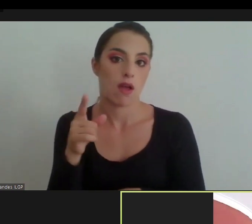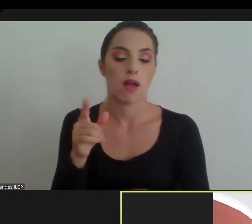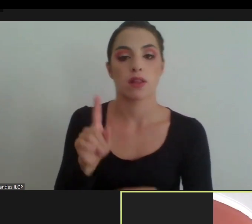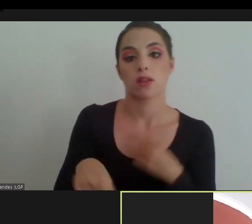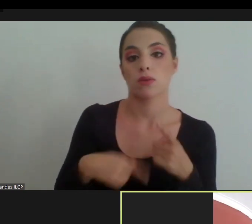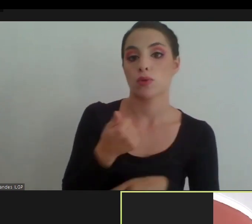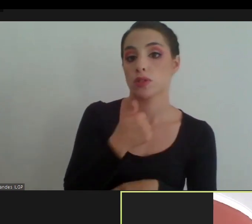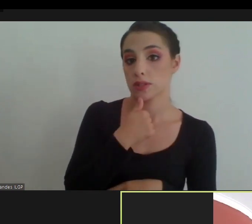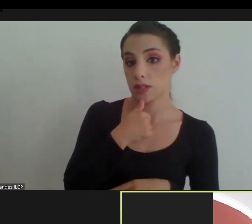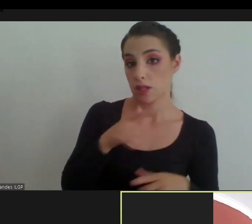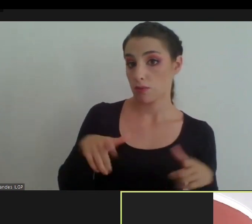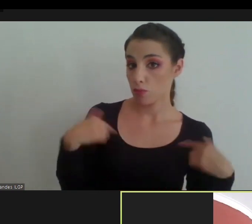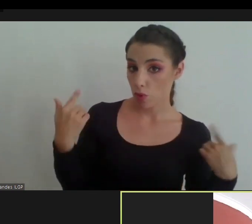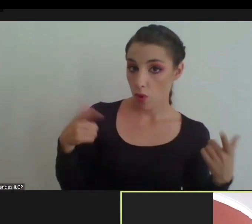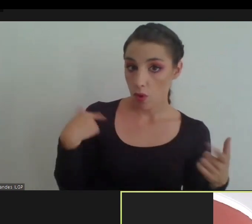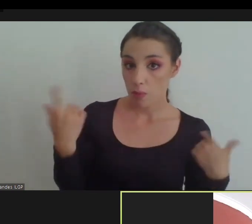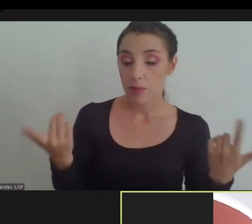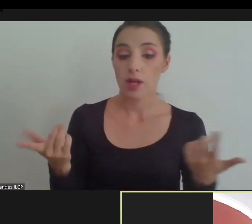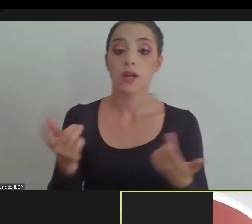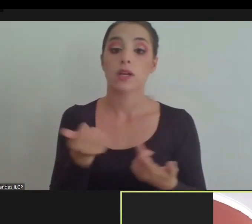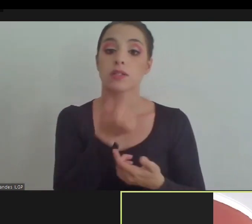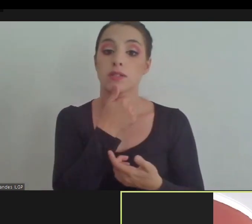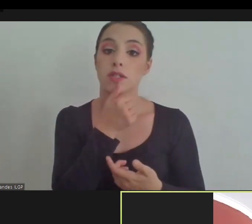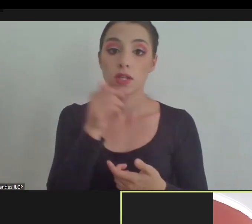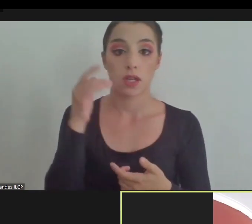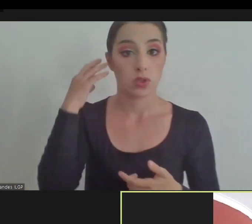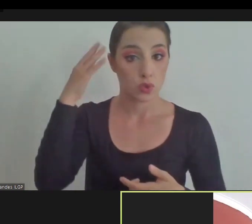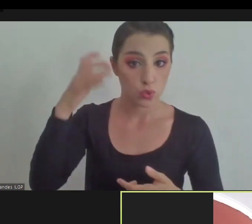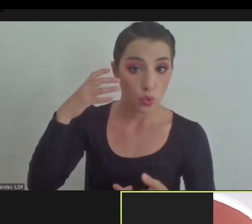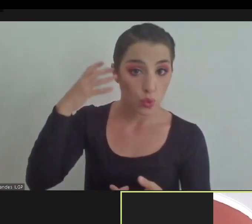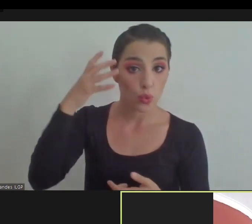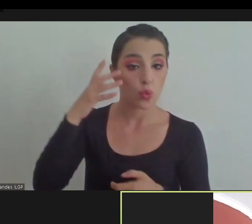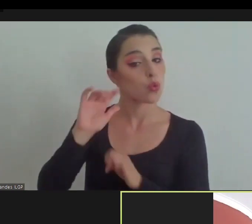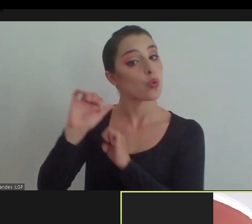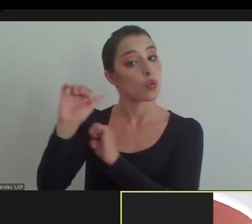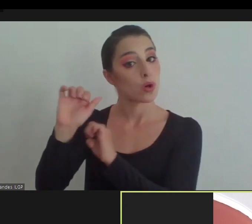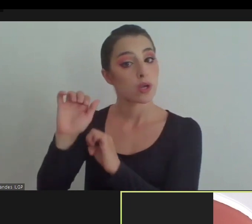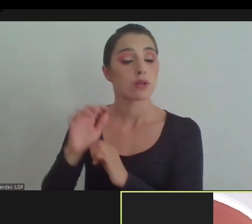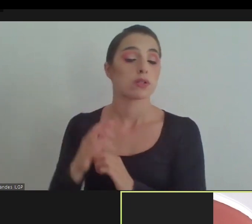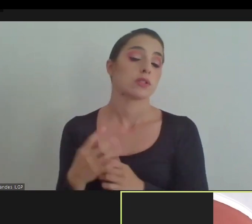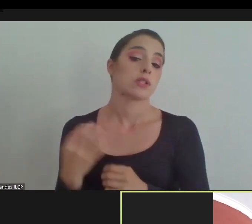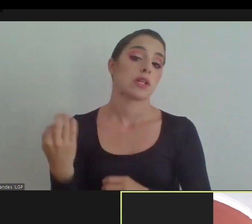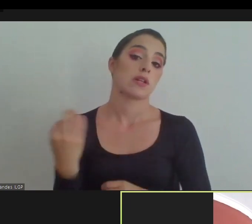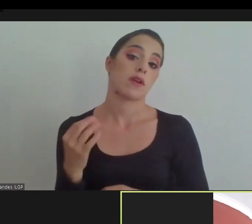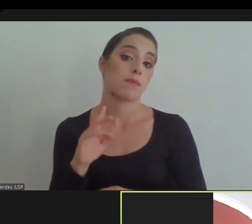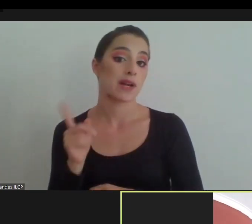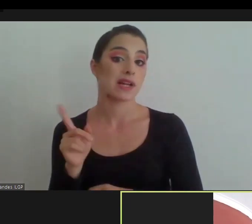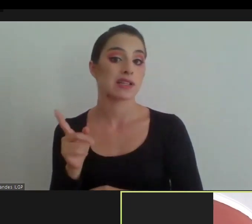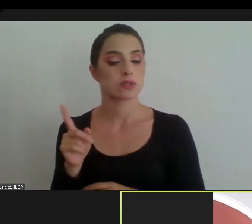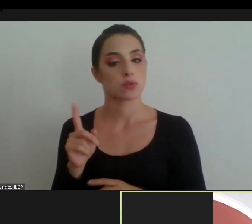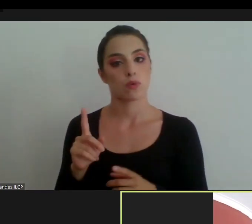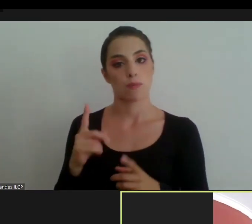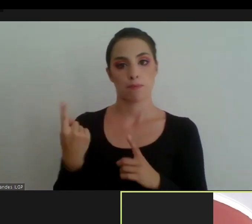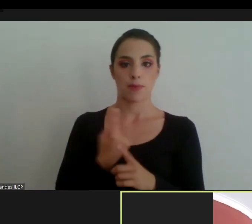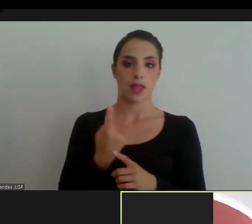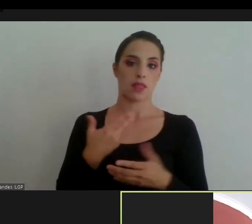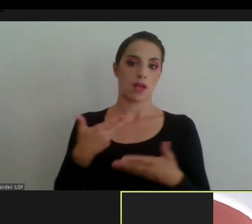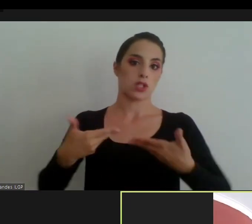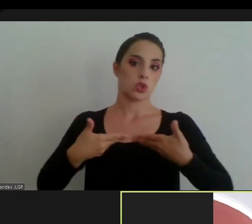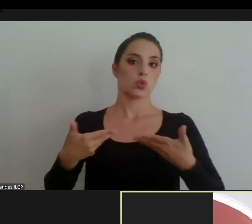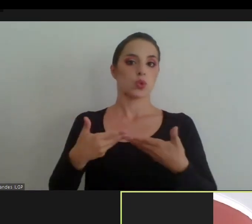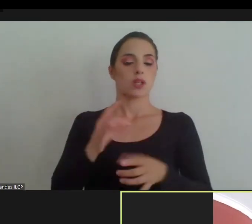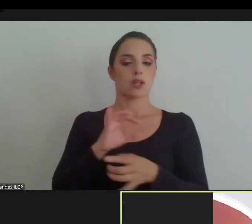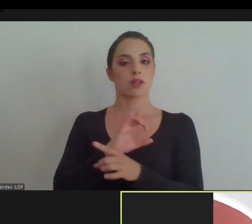por si, de decidir os seus sonhos, digamos assim, e para isso ela também tem que ser ajudada com essas políticas